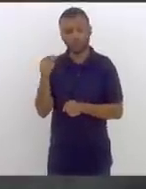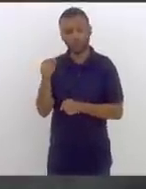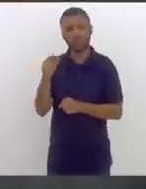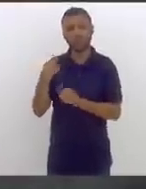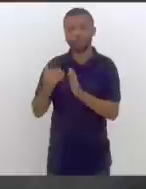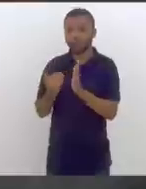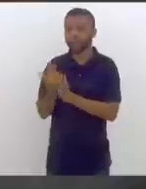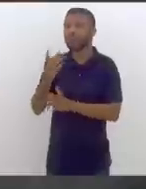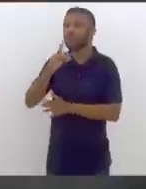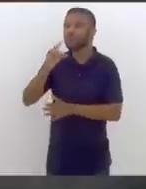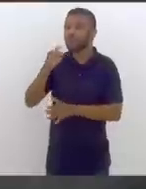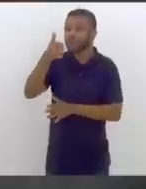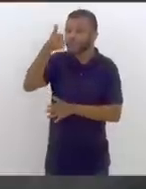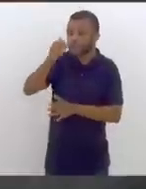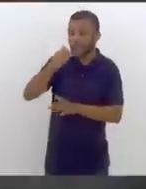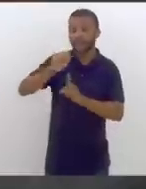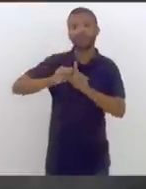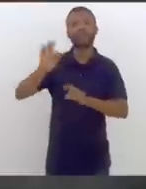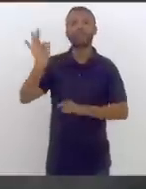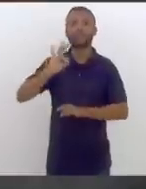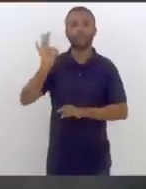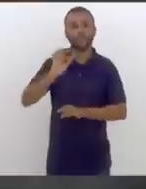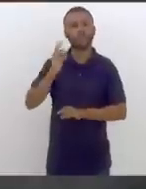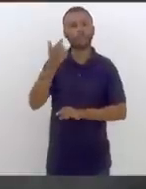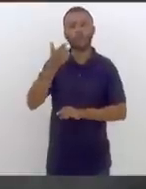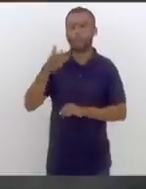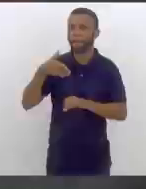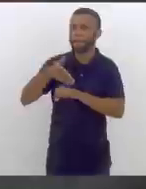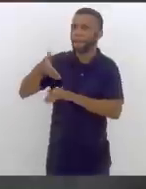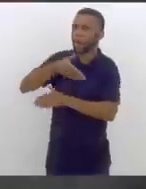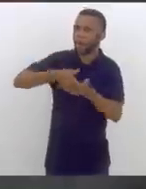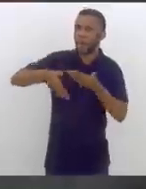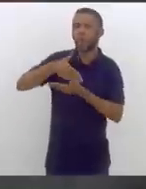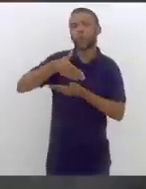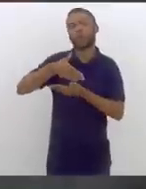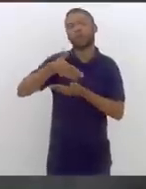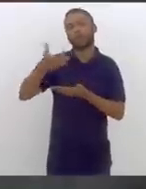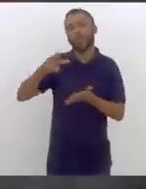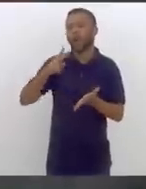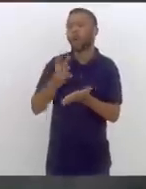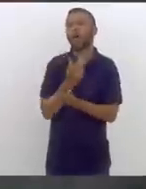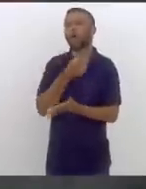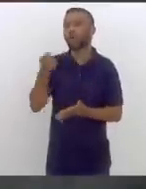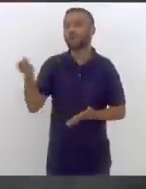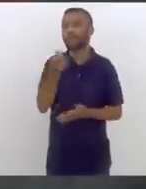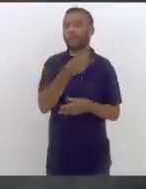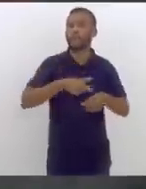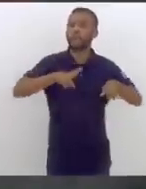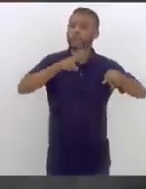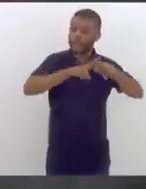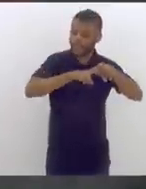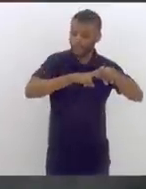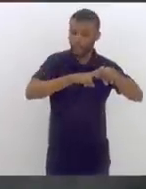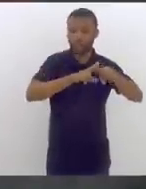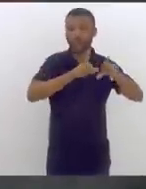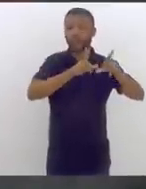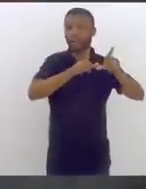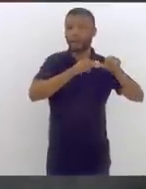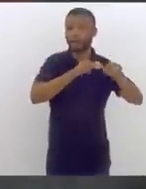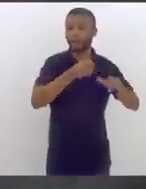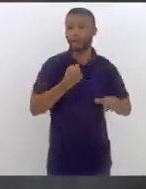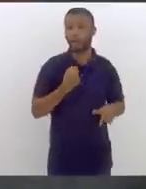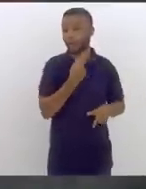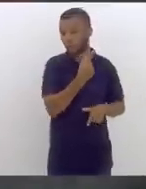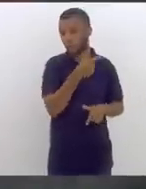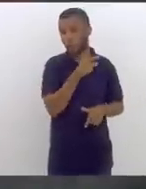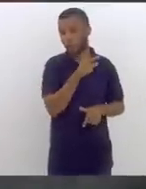10 de fevereiro no qual participei me rendeu uma temporada e Bangu né eu alguns companheiros é da